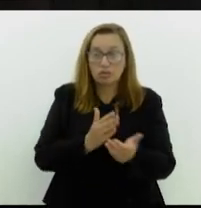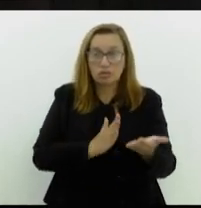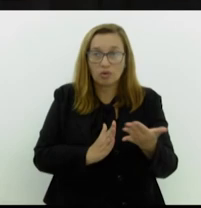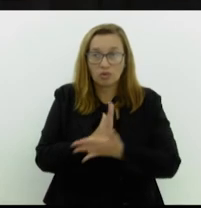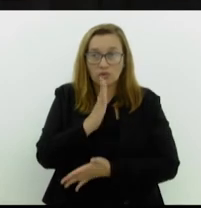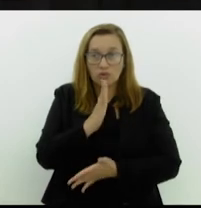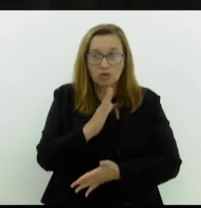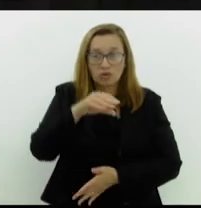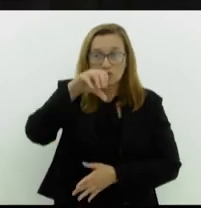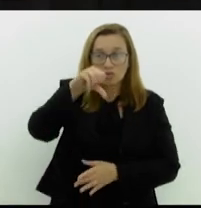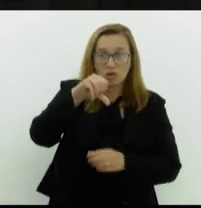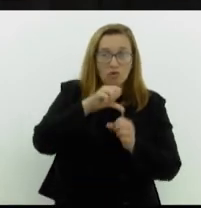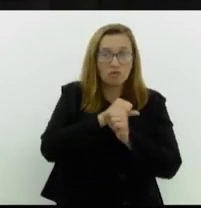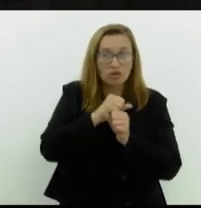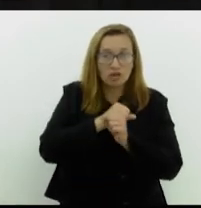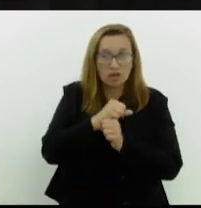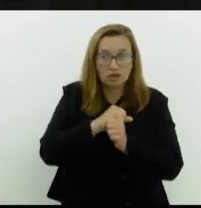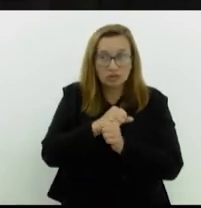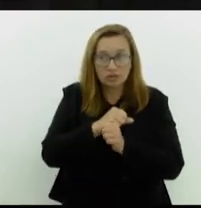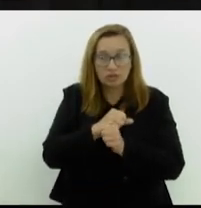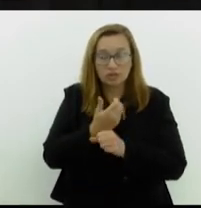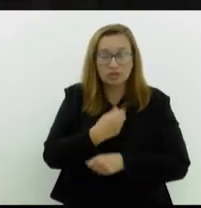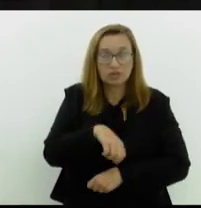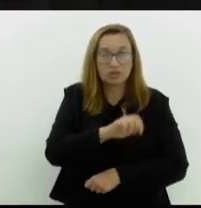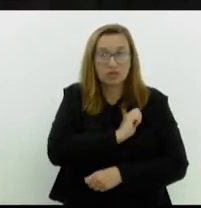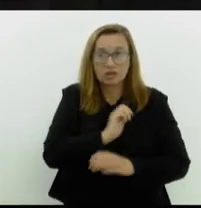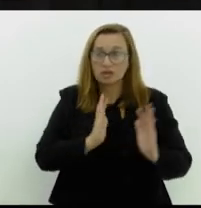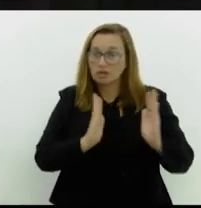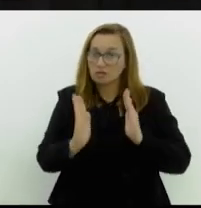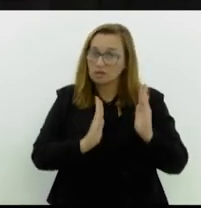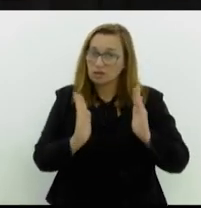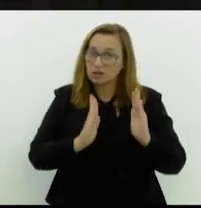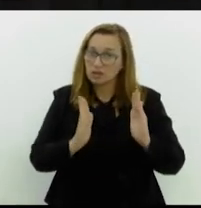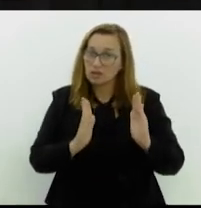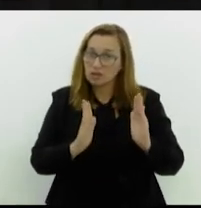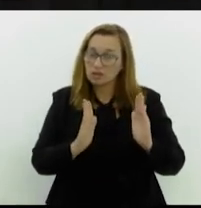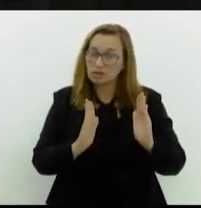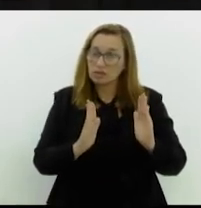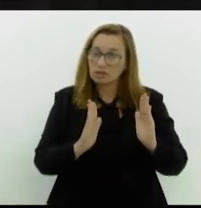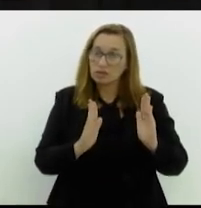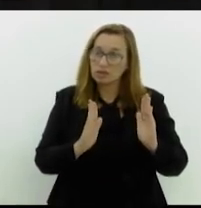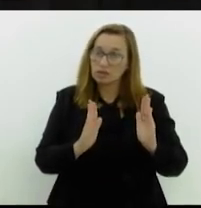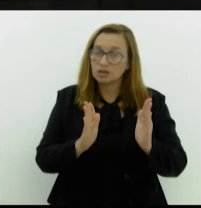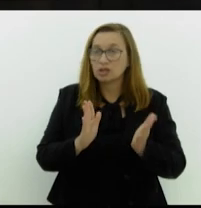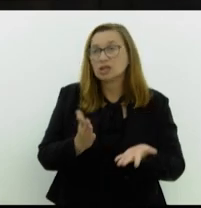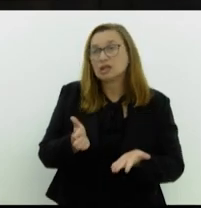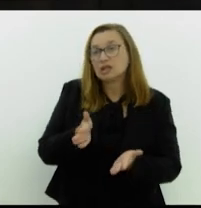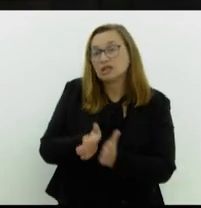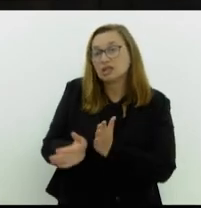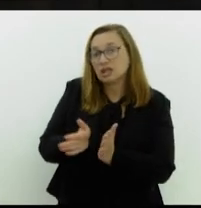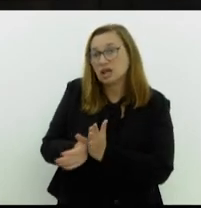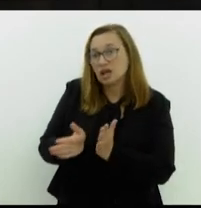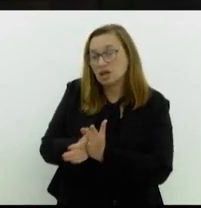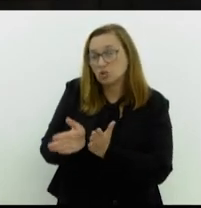para os 9 anos do regime, uma expectativa de receitas e despesas